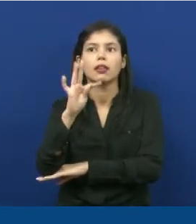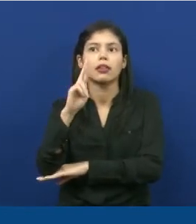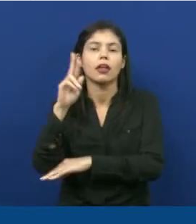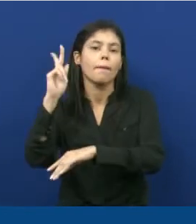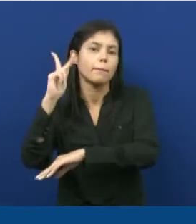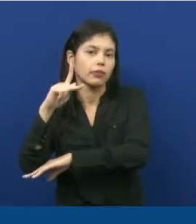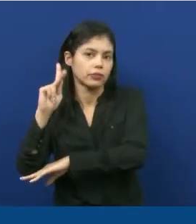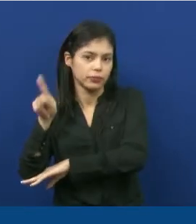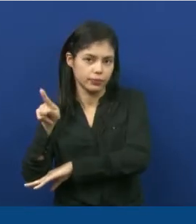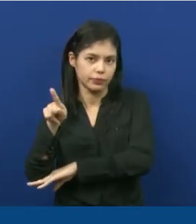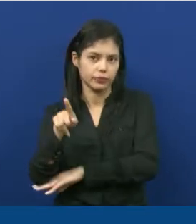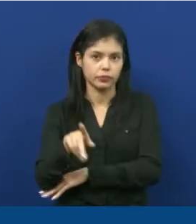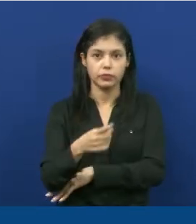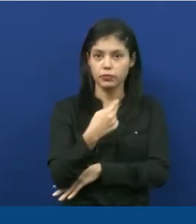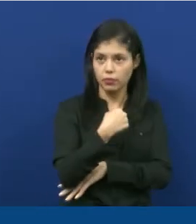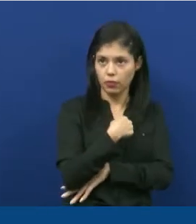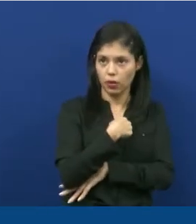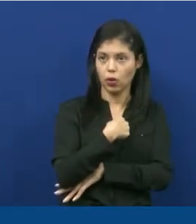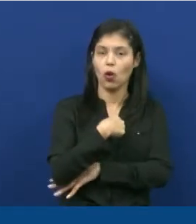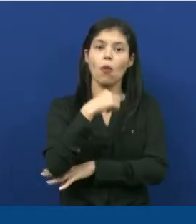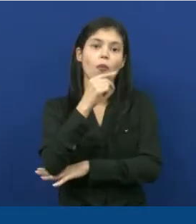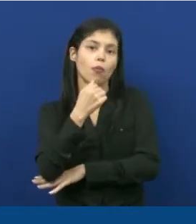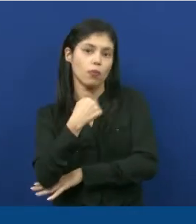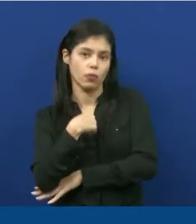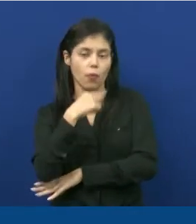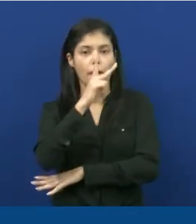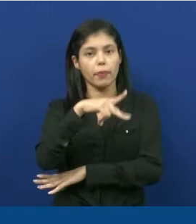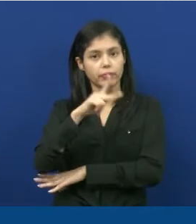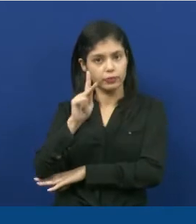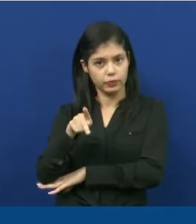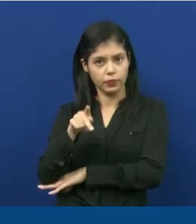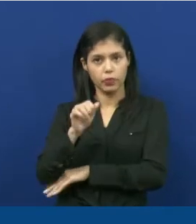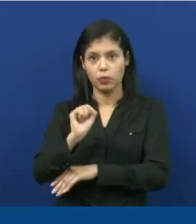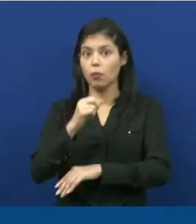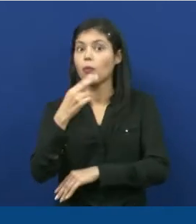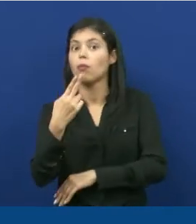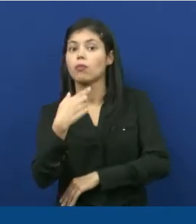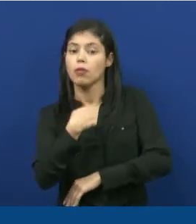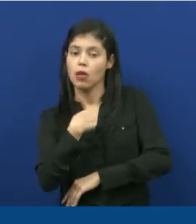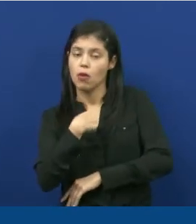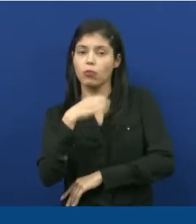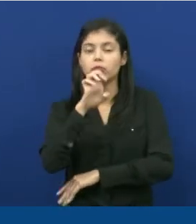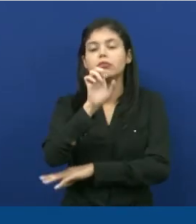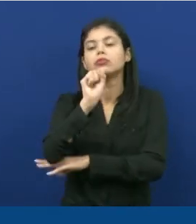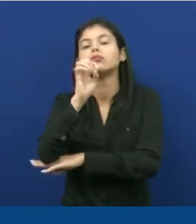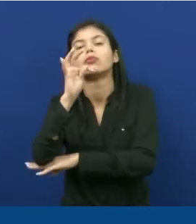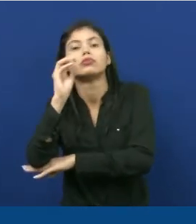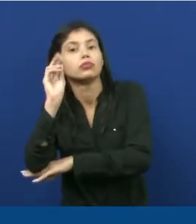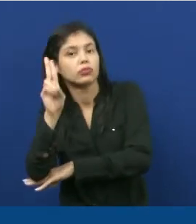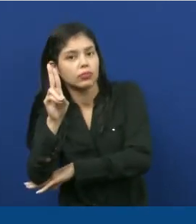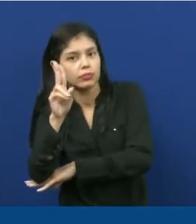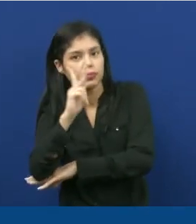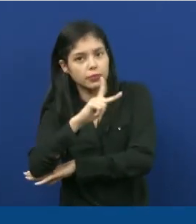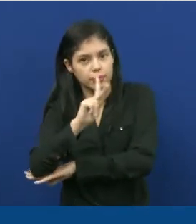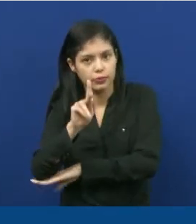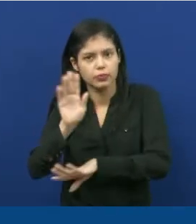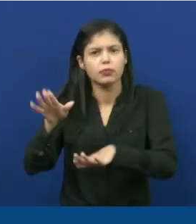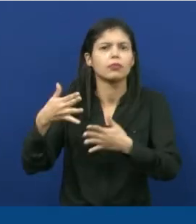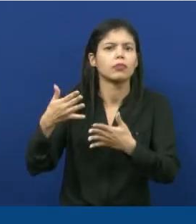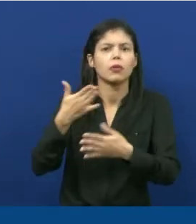teacher. Eu sou uma professora ou eu estou uma professora. Você acha que aí o melhor é o